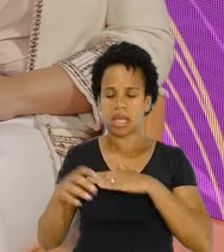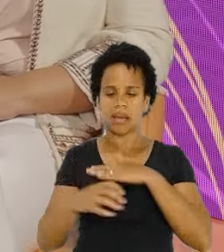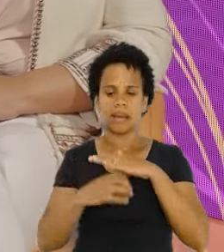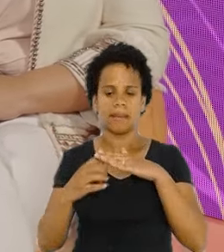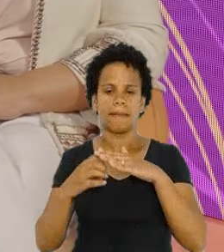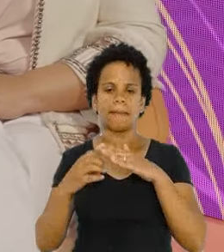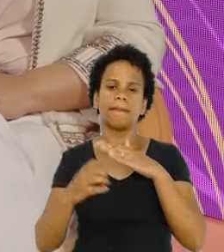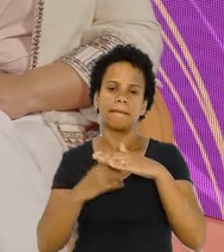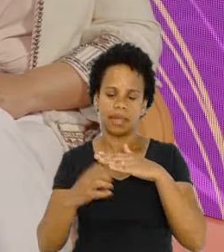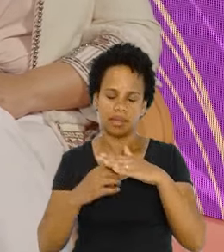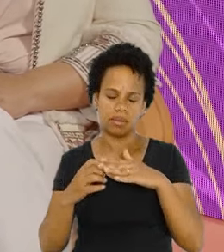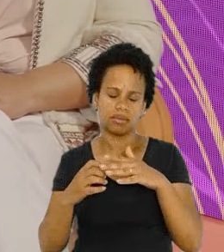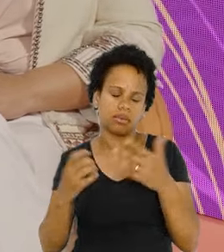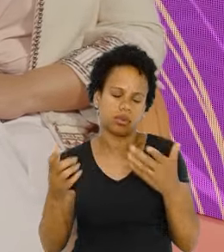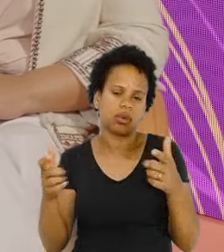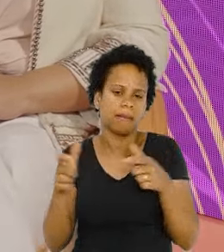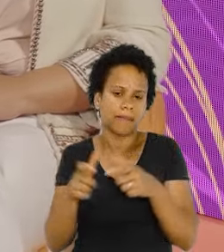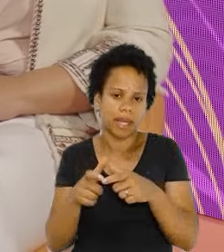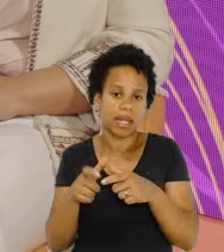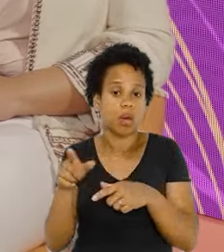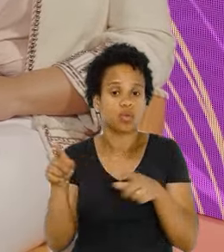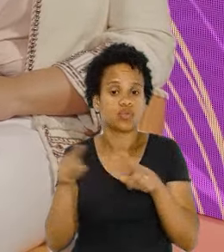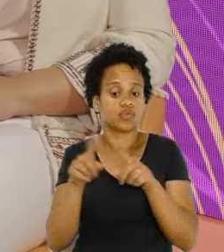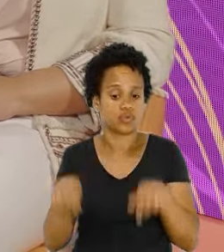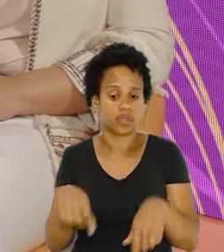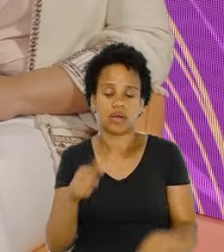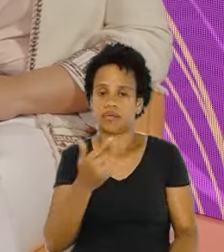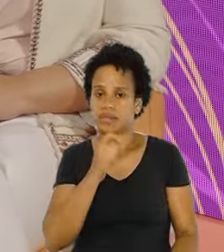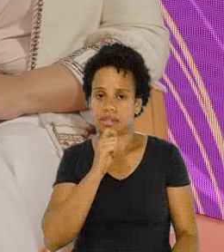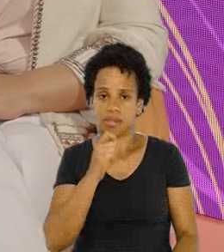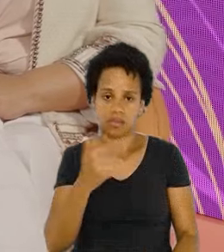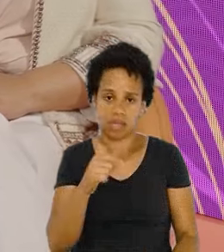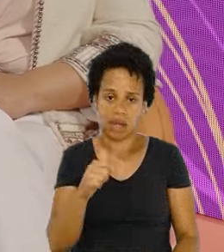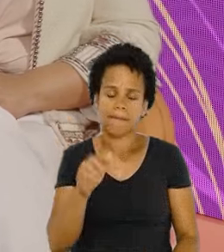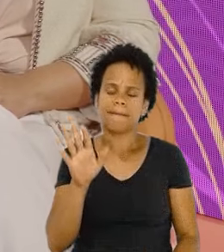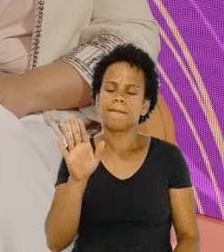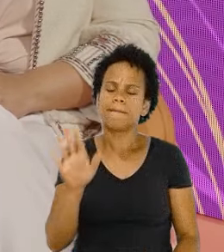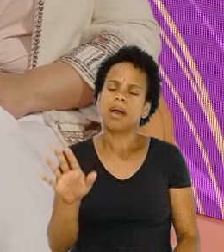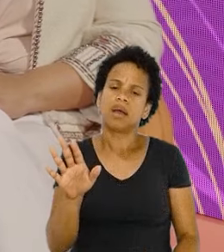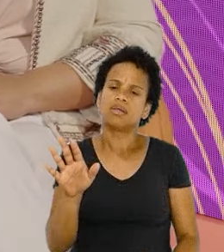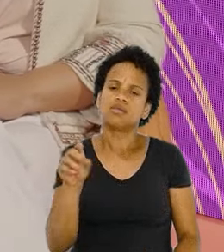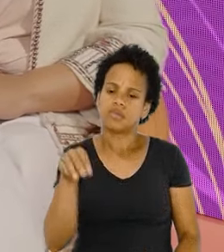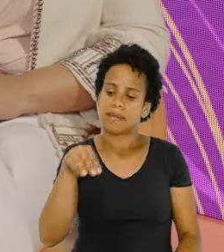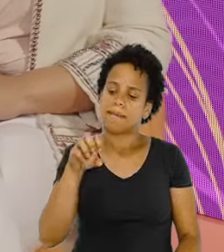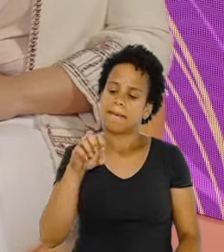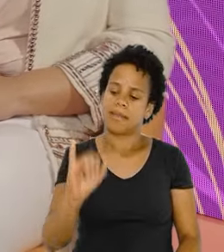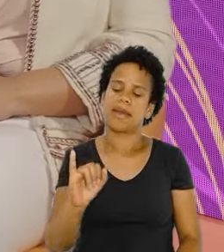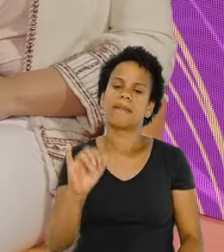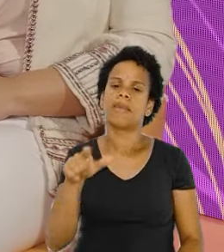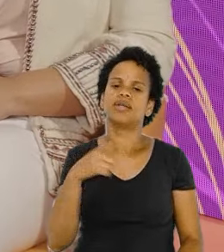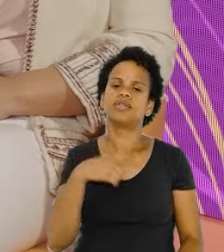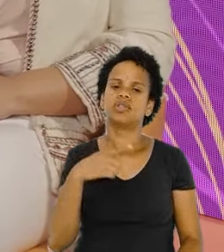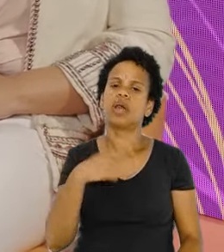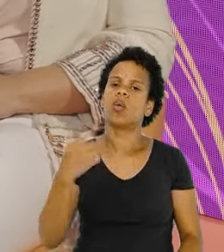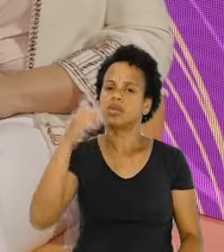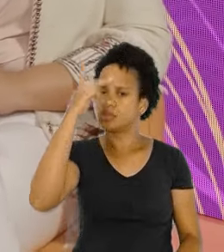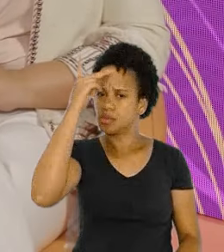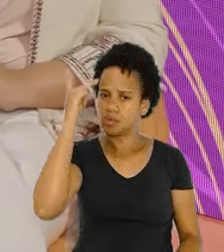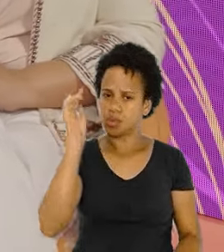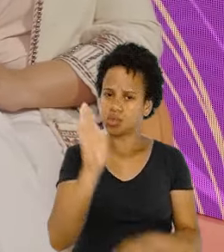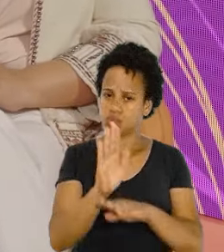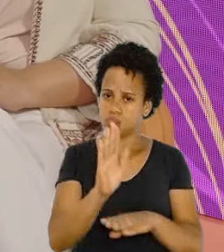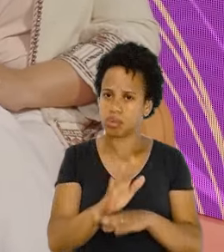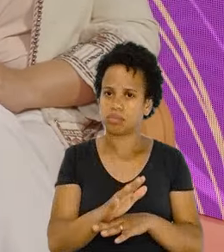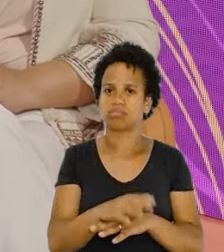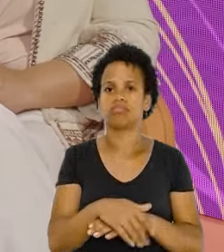individual hoje você não tem funcionário conta pra gente se tem outras pessoas que te ajudam nesse processo sim